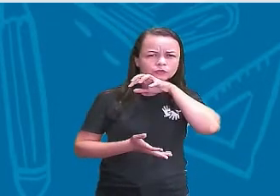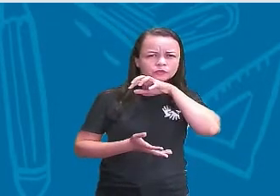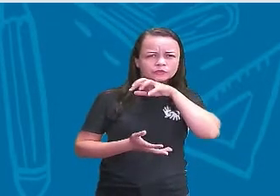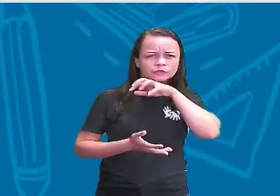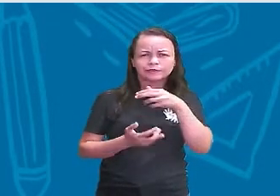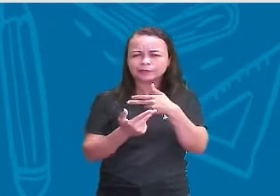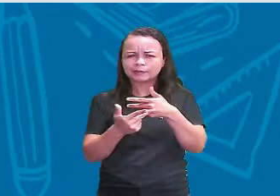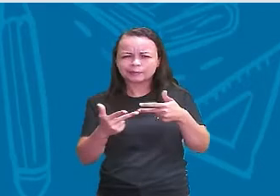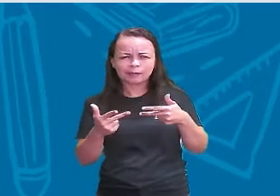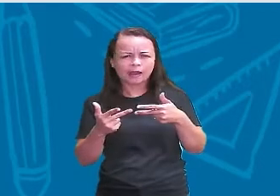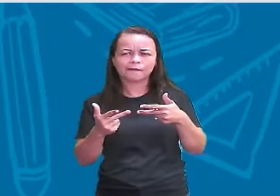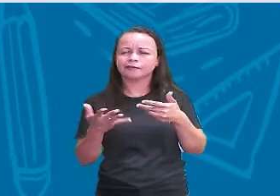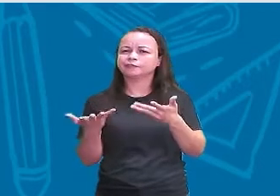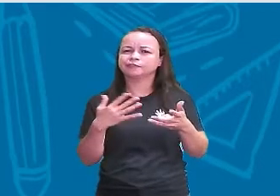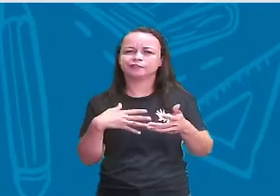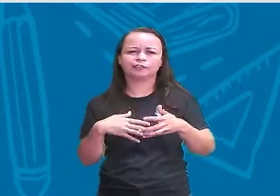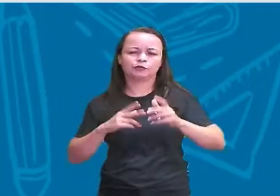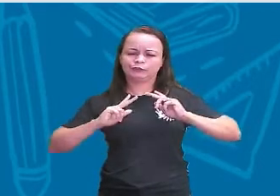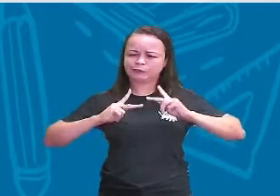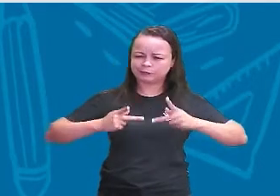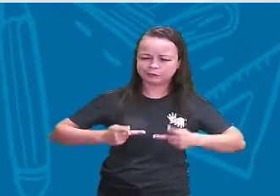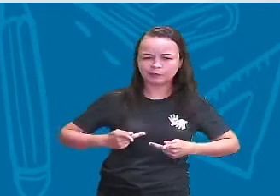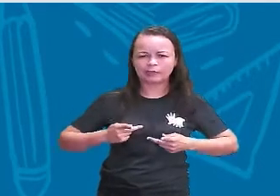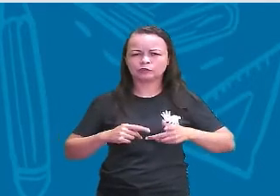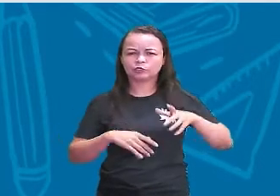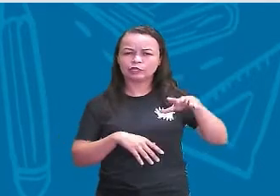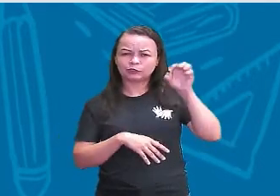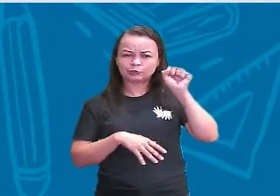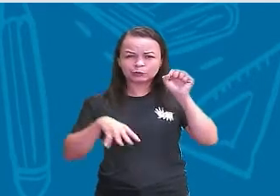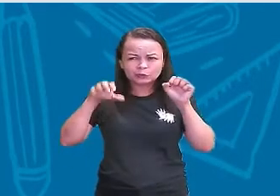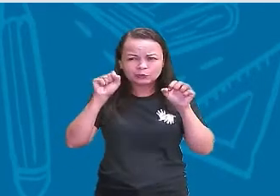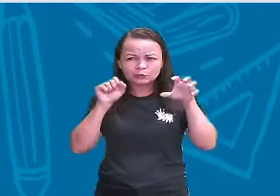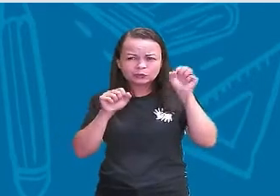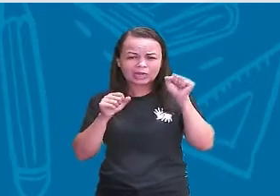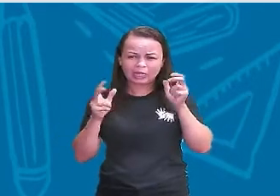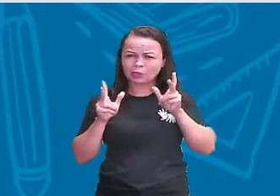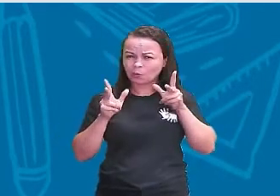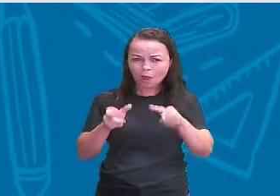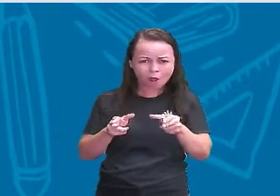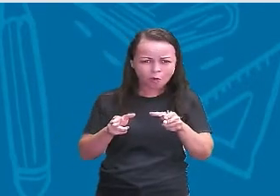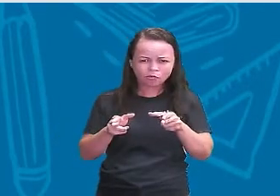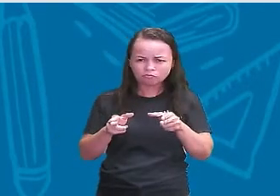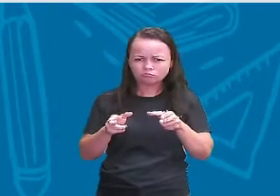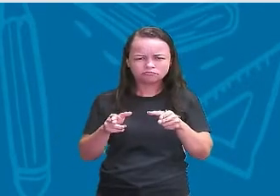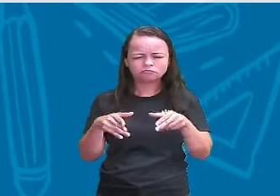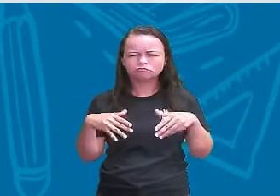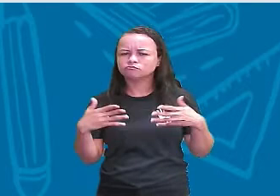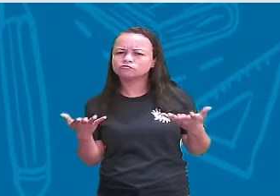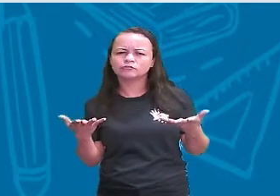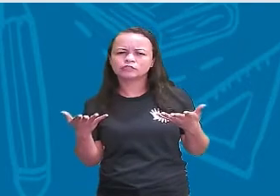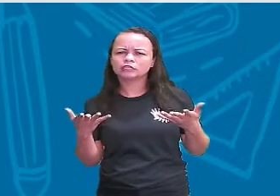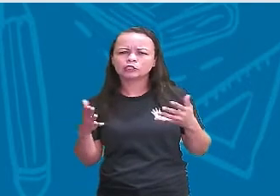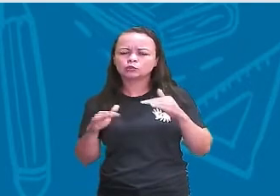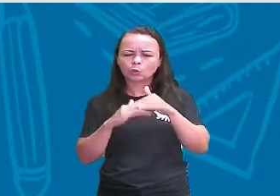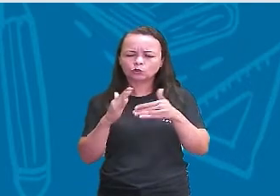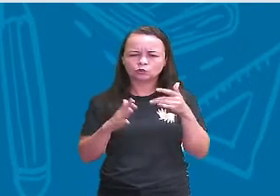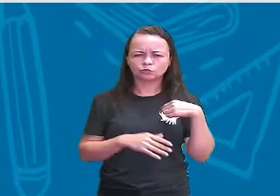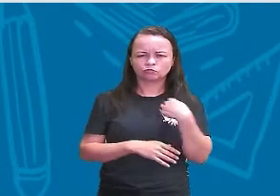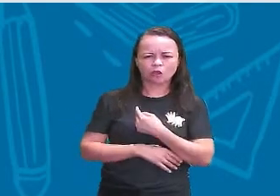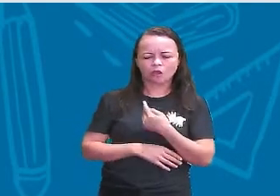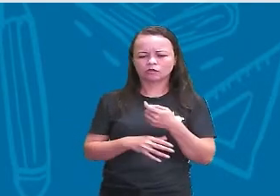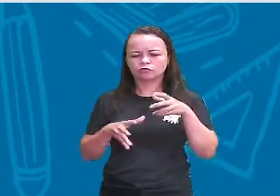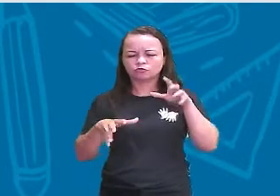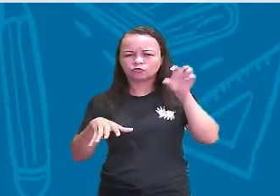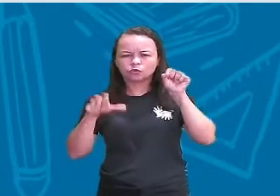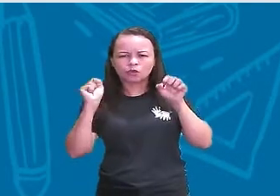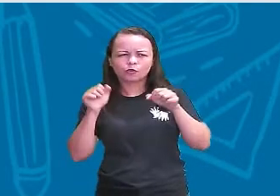seres vivos, eles escutam de forma igual? Nós escutamos de forma iguais, certo? Será que você acha que o cachorro,